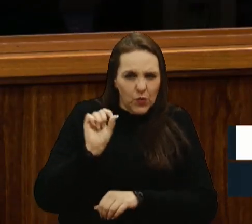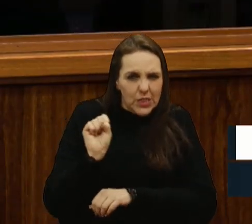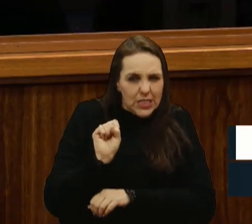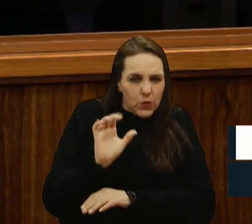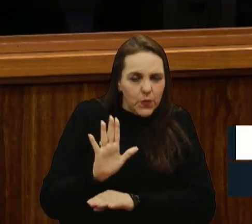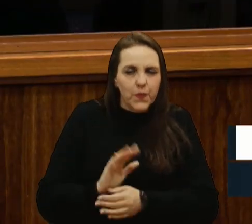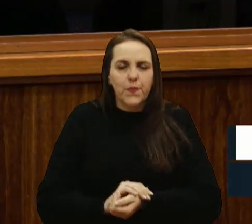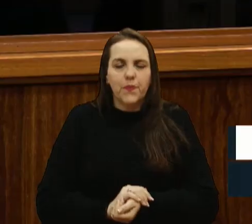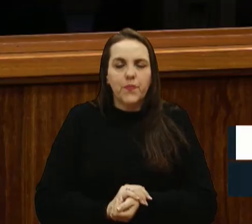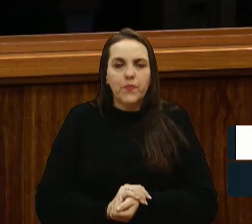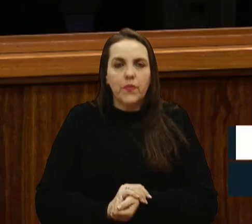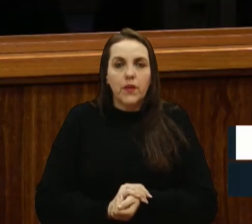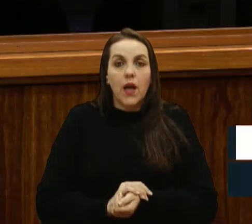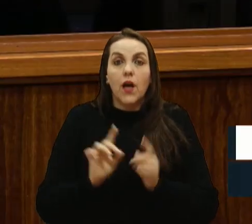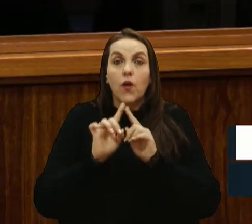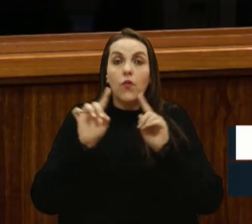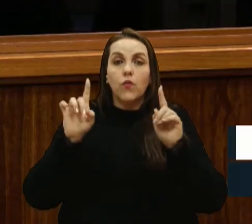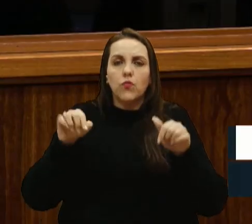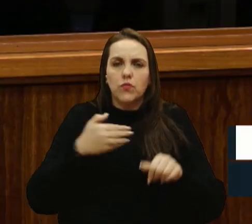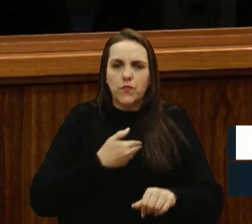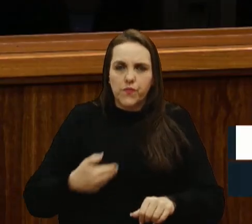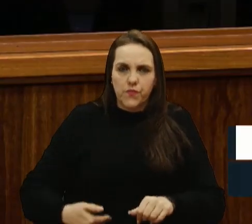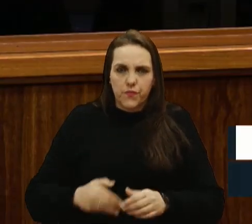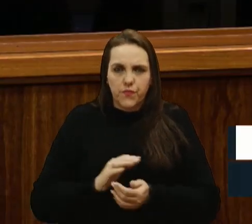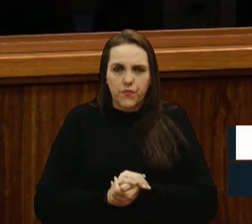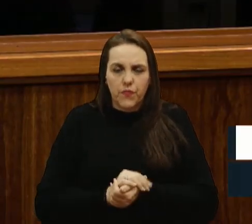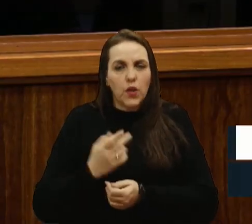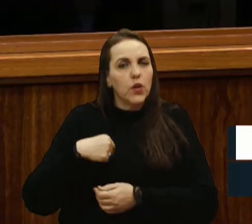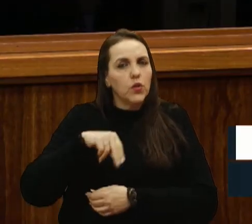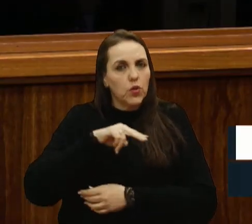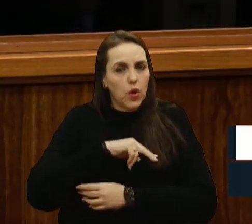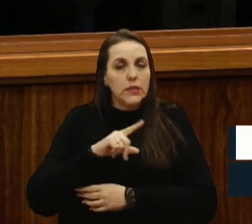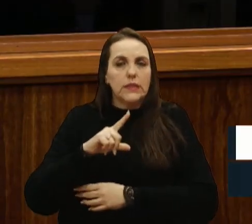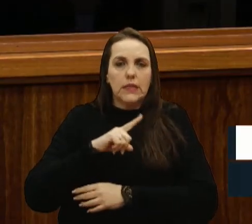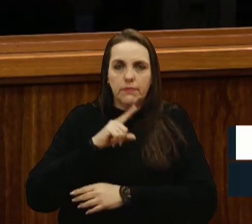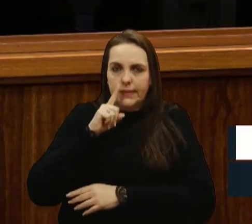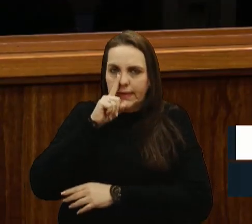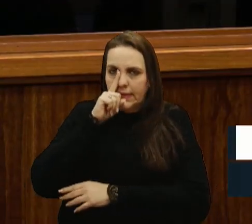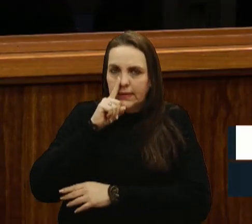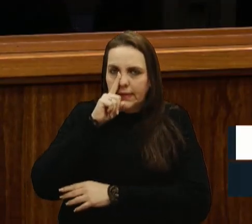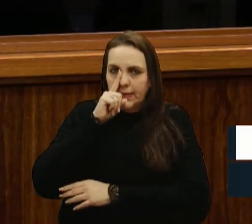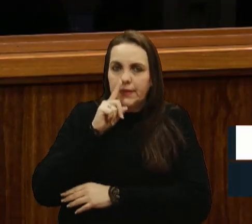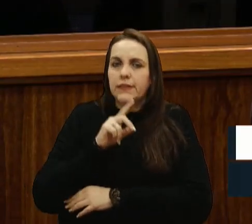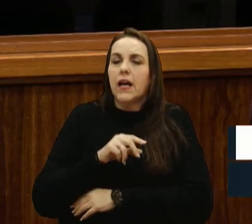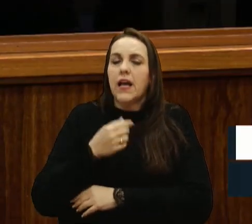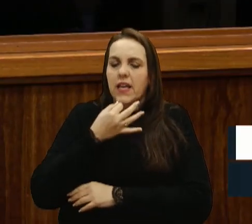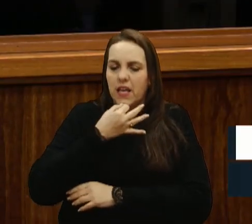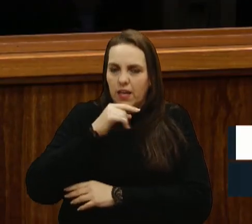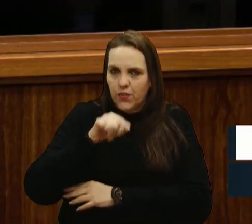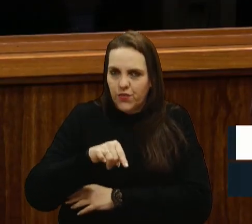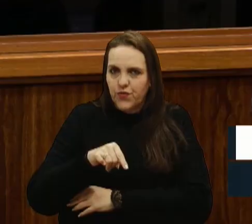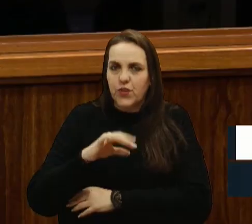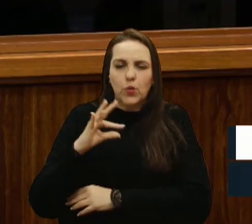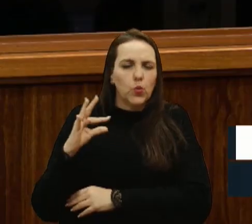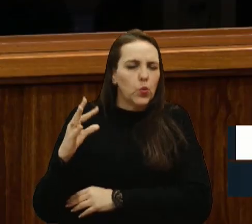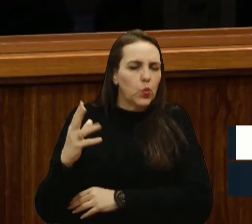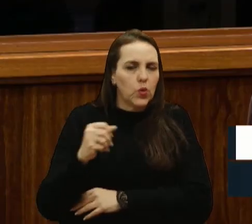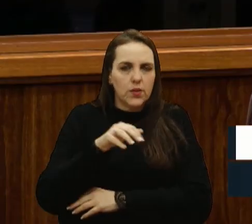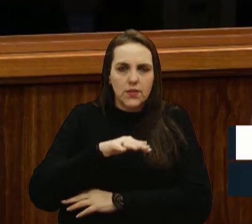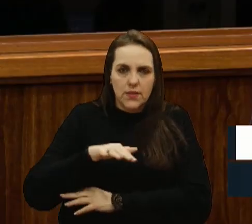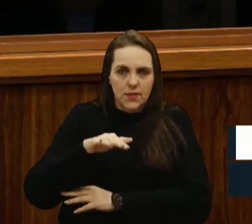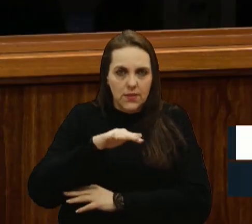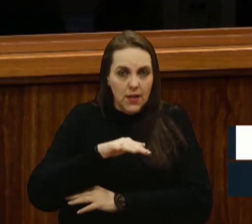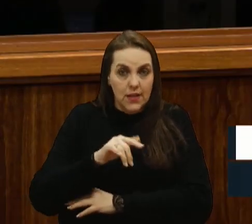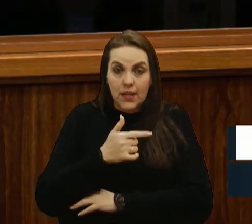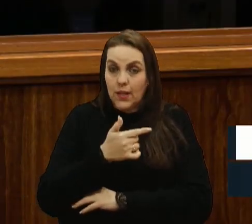questão de servidores. Eu acho que nós estamos correndo um risco muito grande em Caxias, em todas as áreas, de